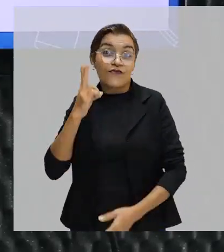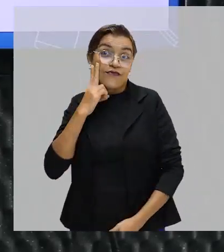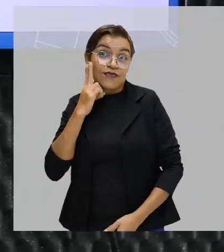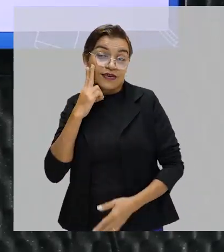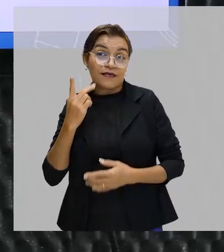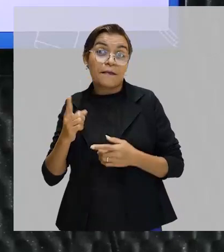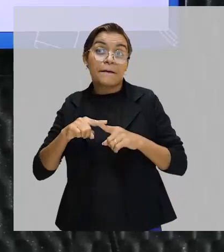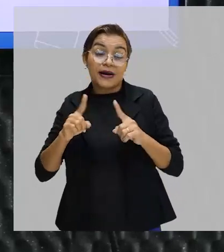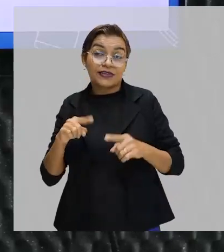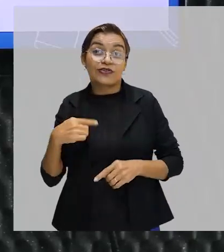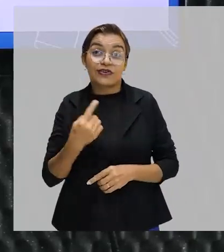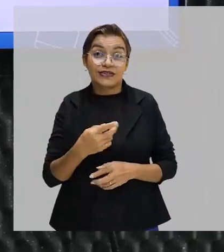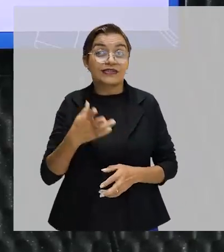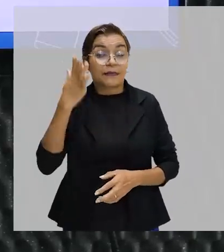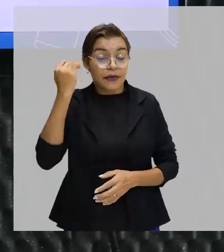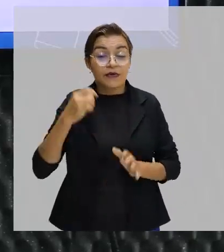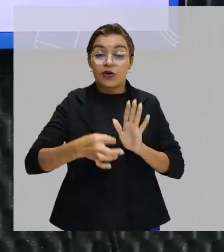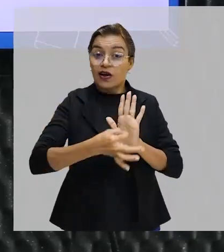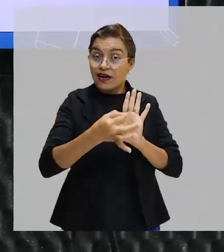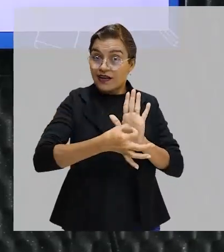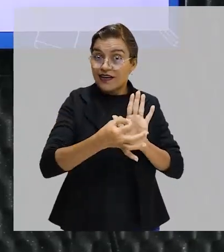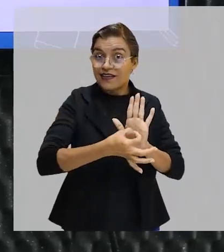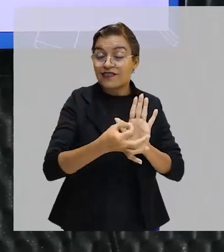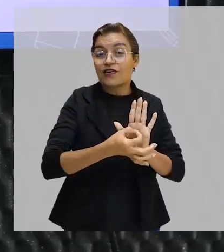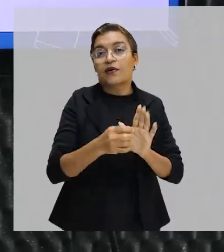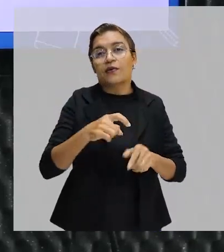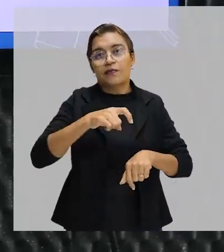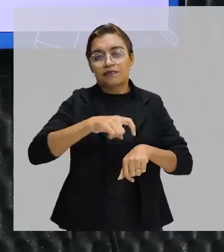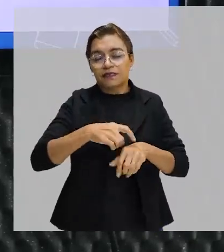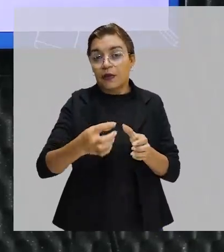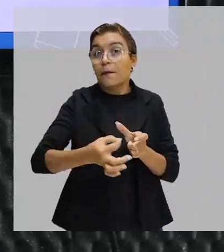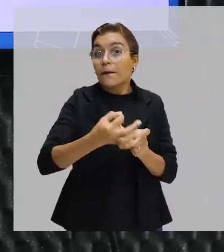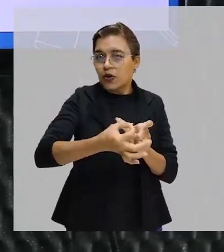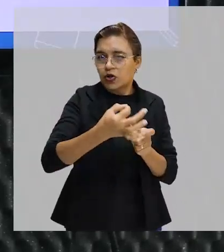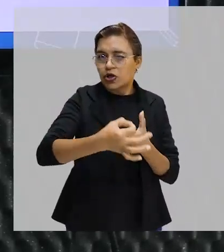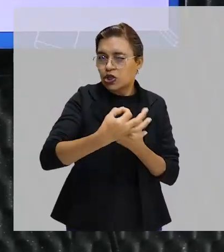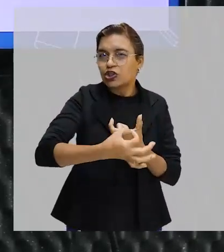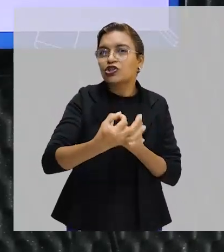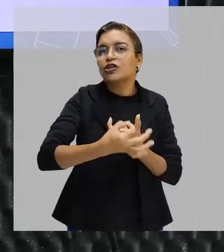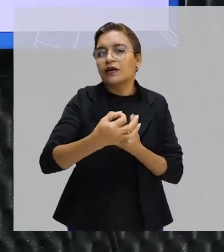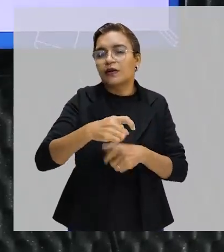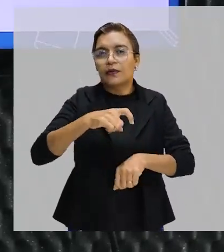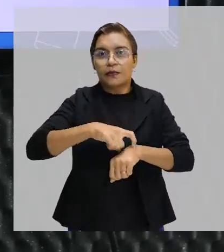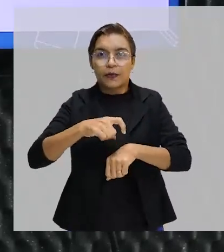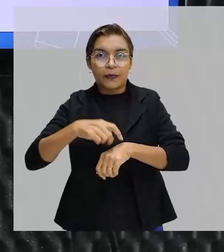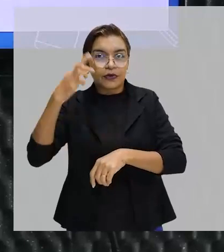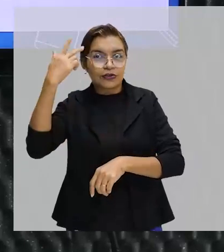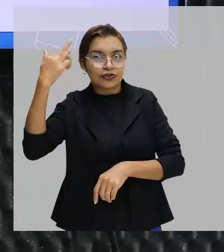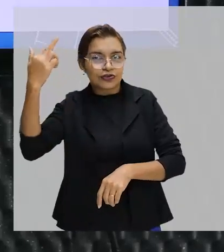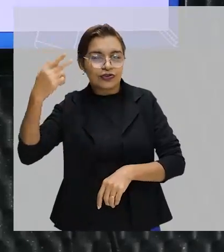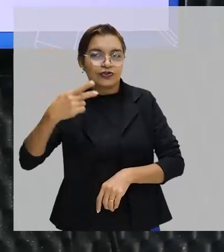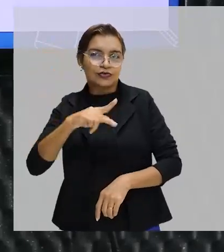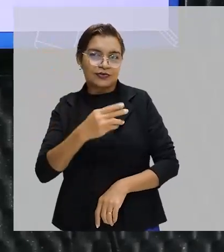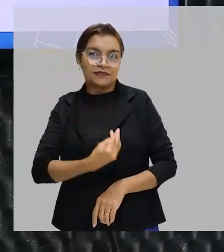está fazendo realmente uma crítica ao momento histórico vivenciado. A ambiguidade no